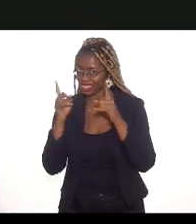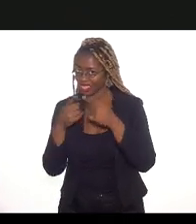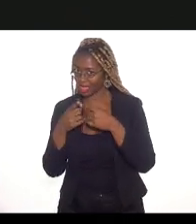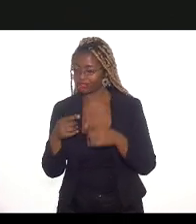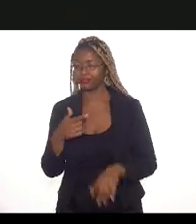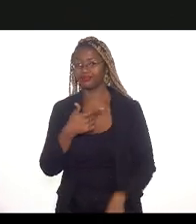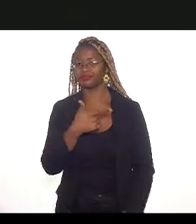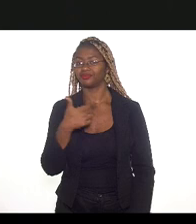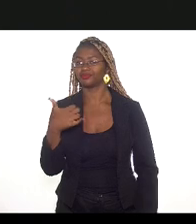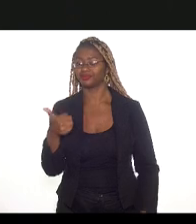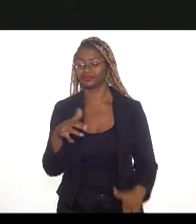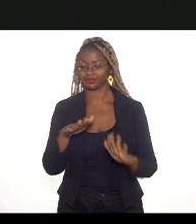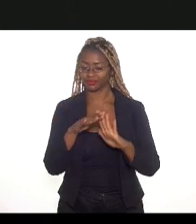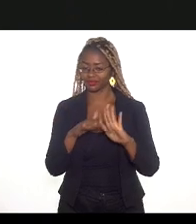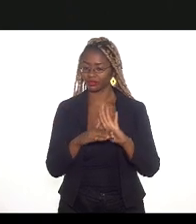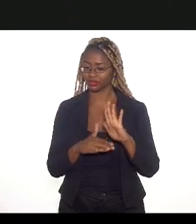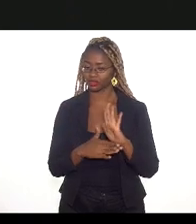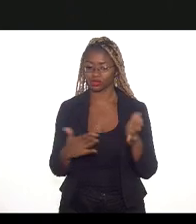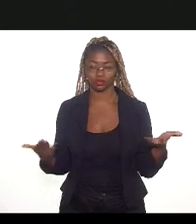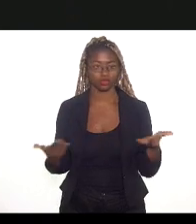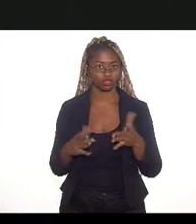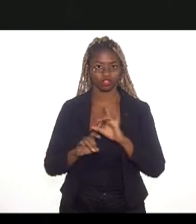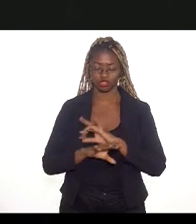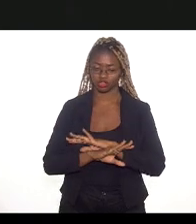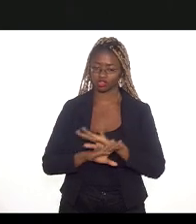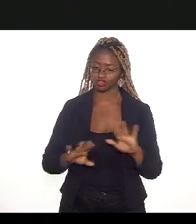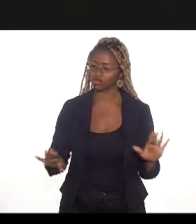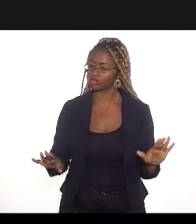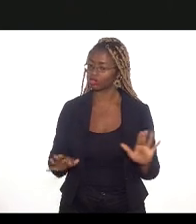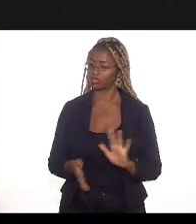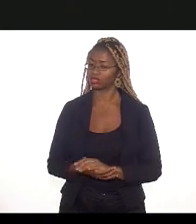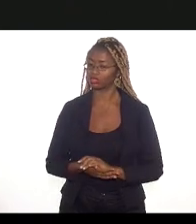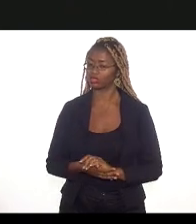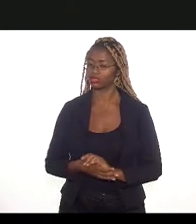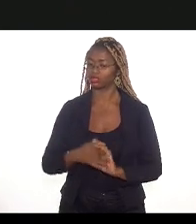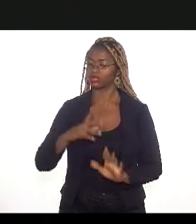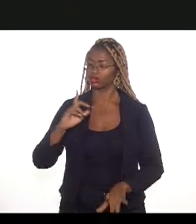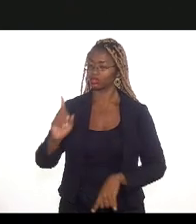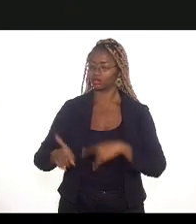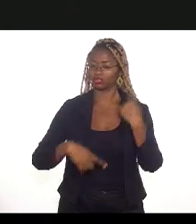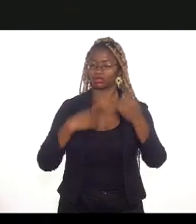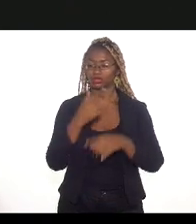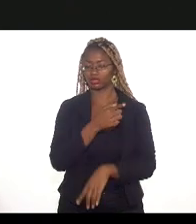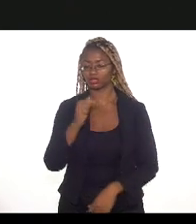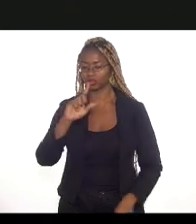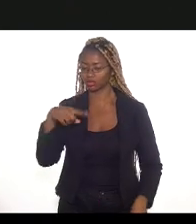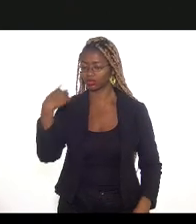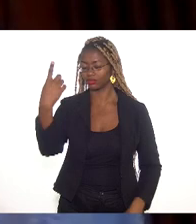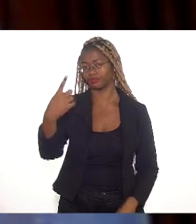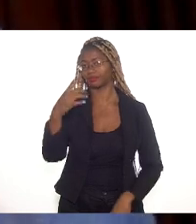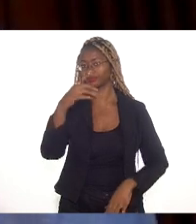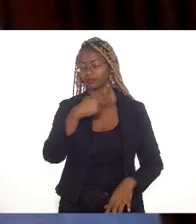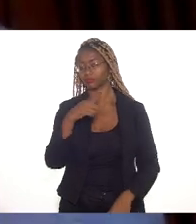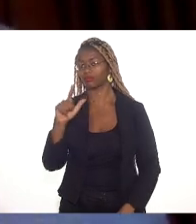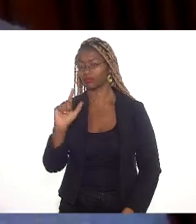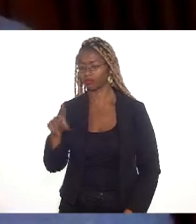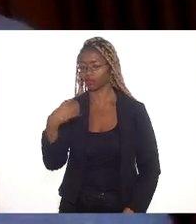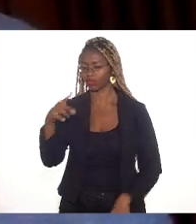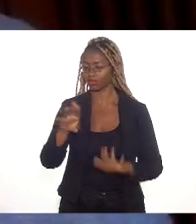Por hoje é só. No próximo programa, voltamos na semana que vem com o próximo projeto da